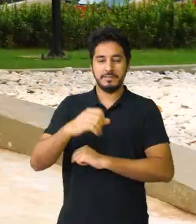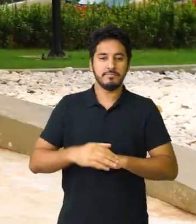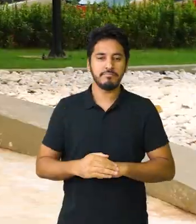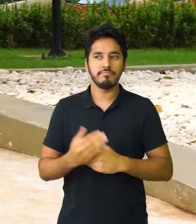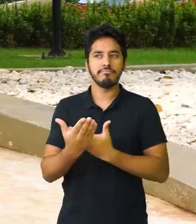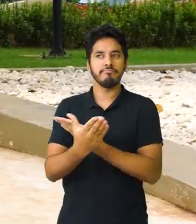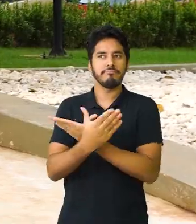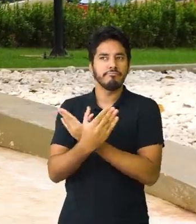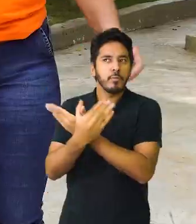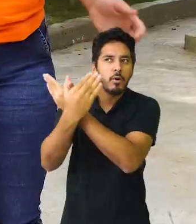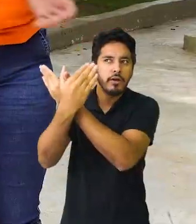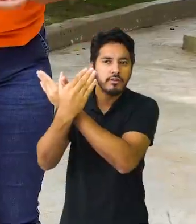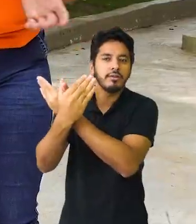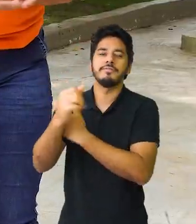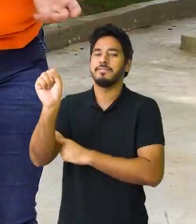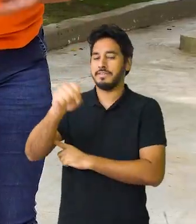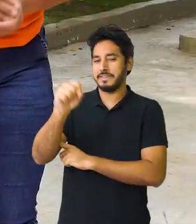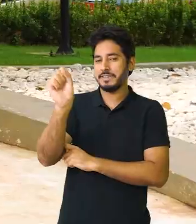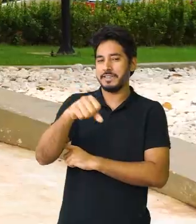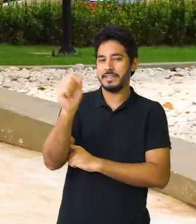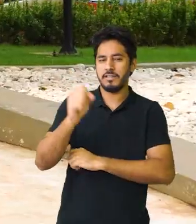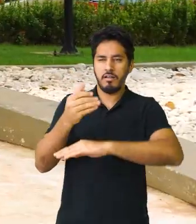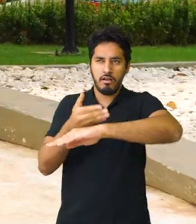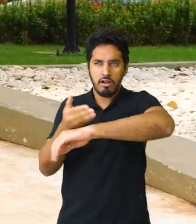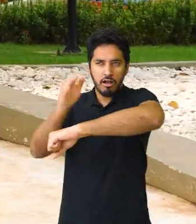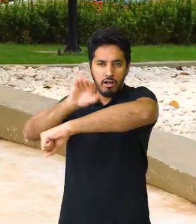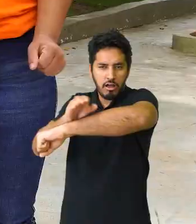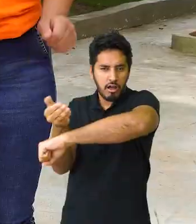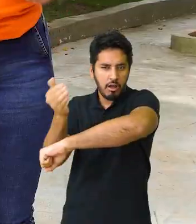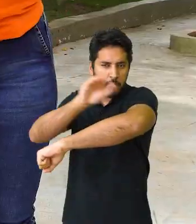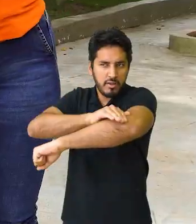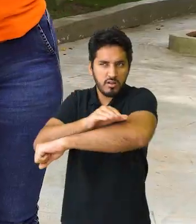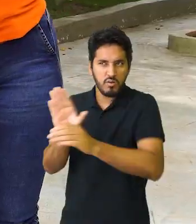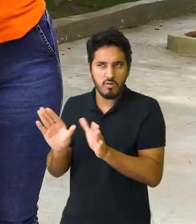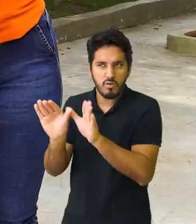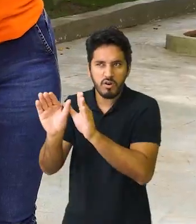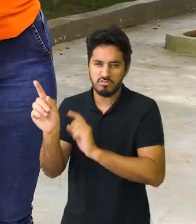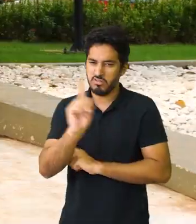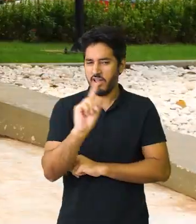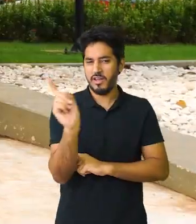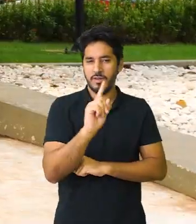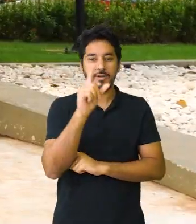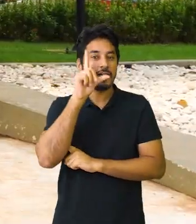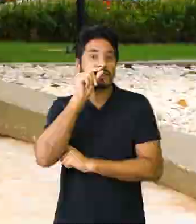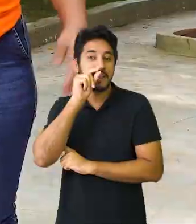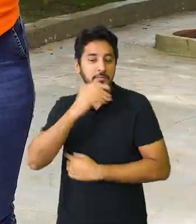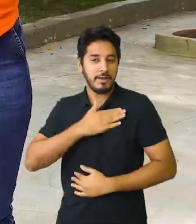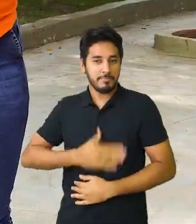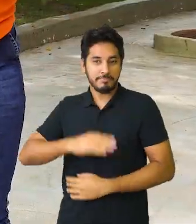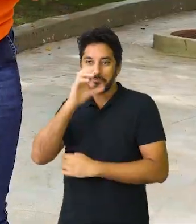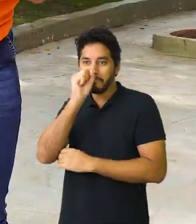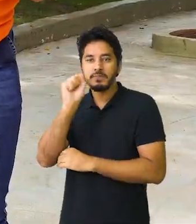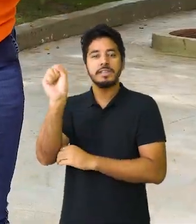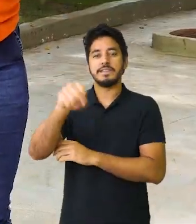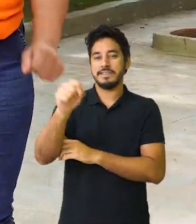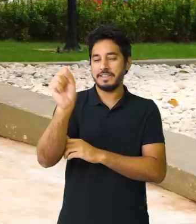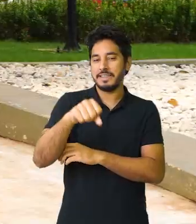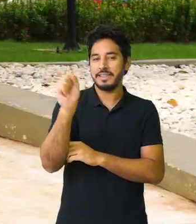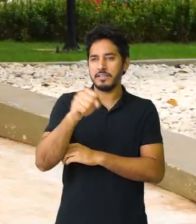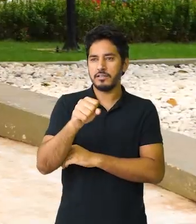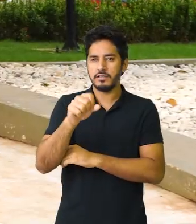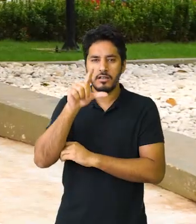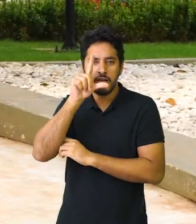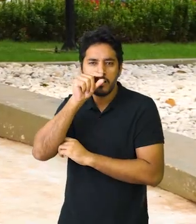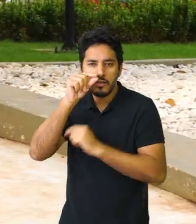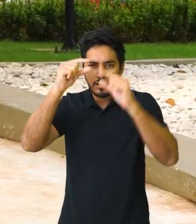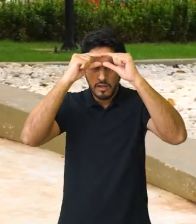Sim! Borboleta voa? Sim! Camelo voa? Não! Sabiá voa?